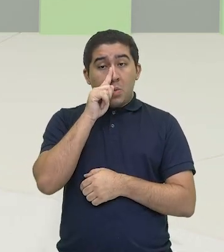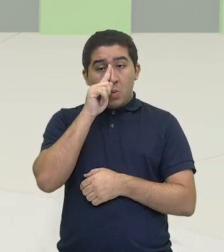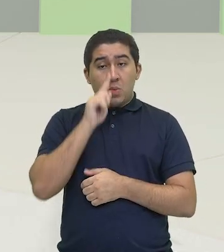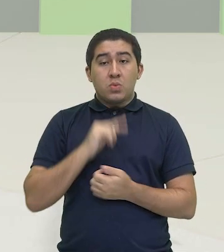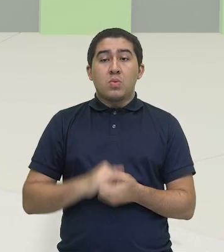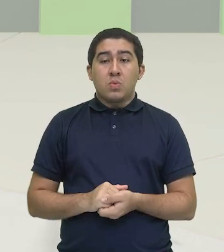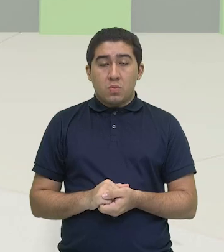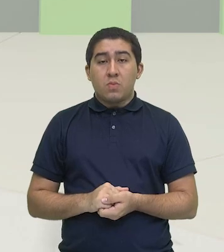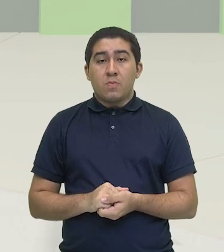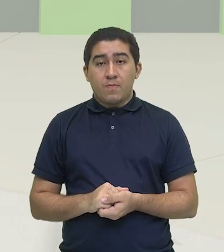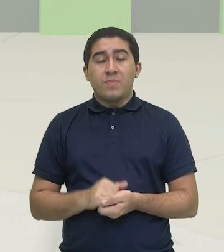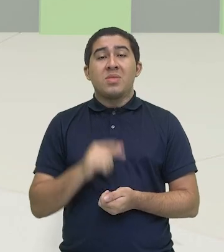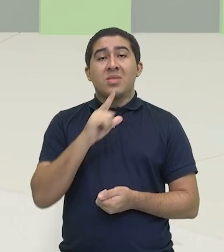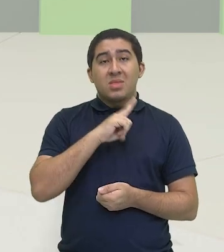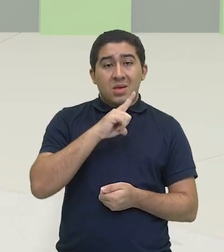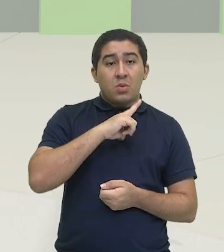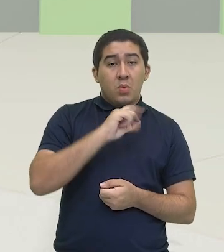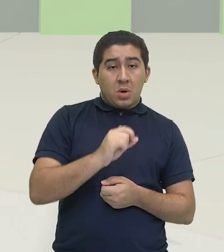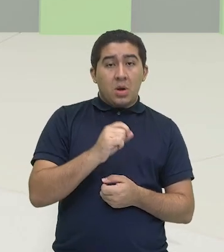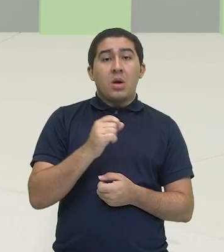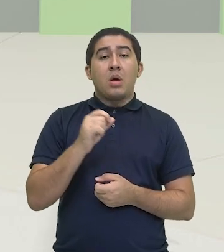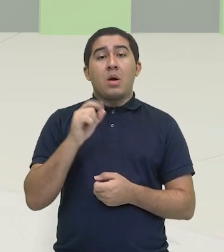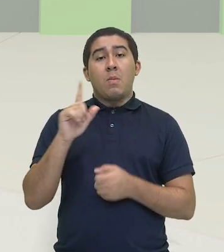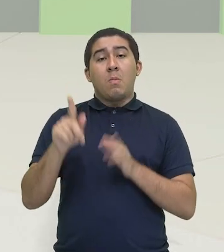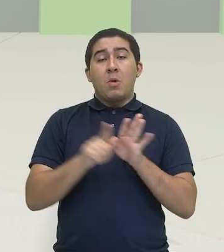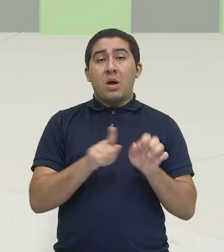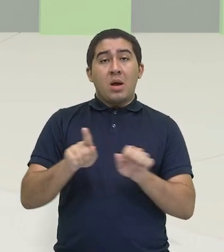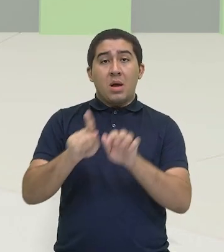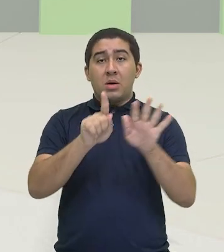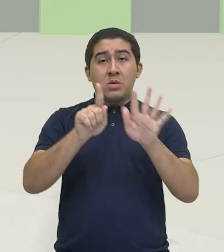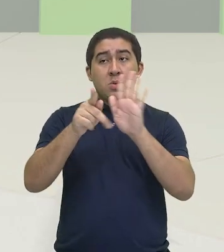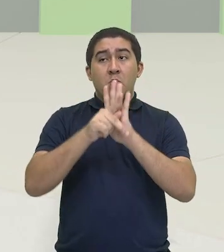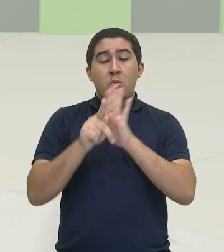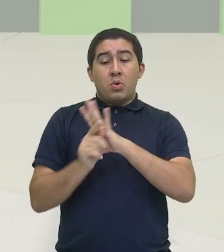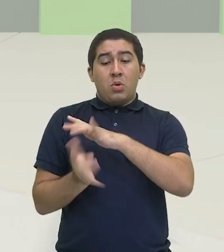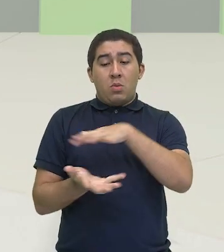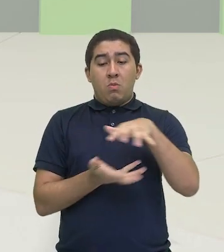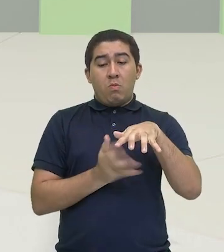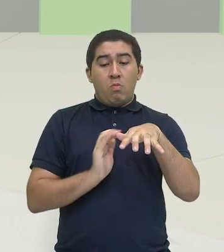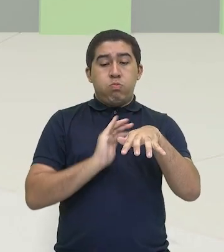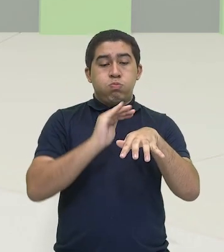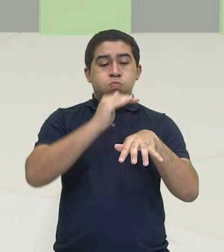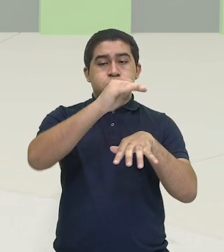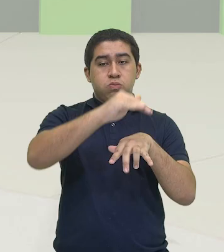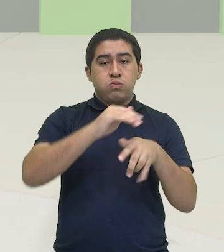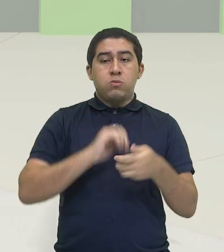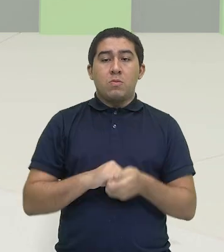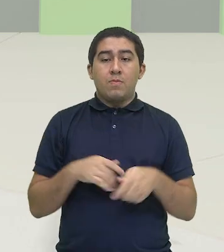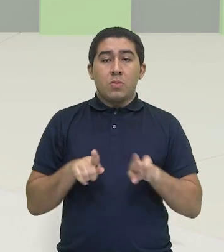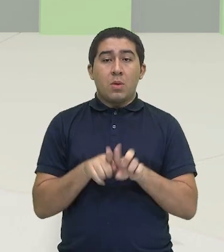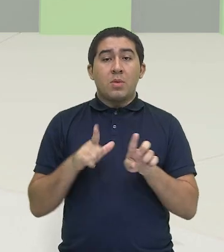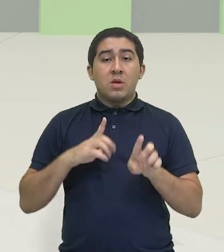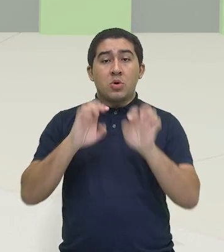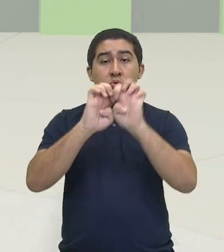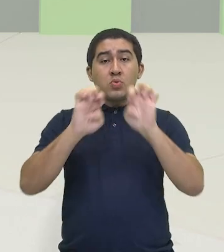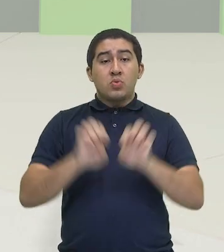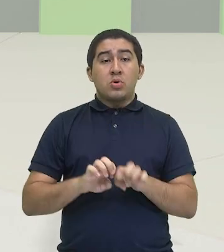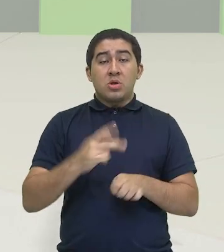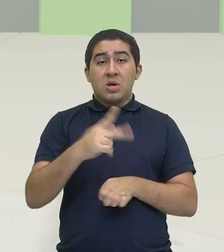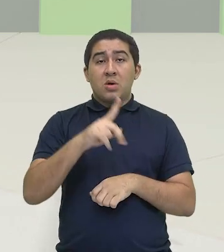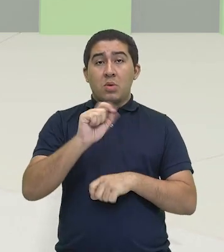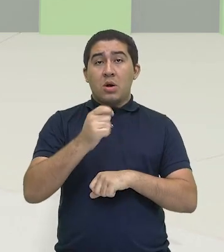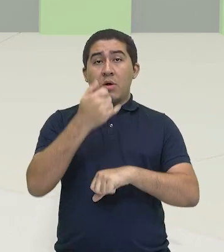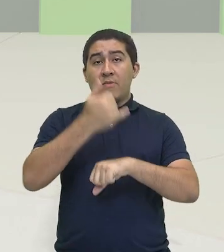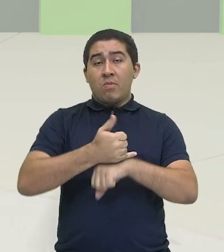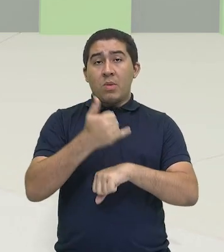aumentar os gases do efeito estufa. Além de ter na composição, né, metais